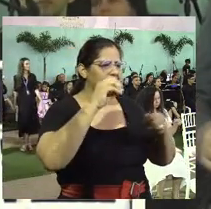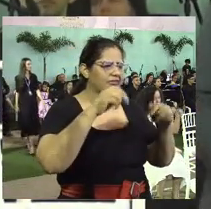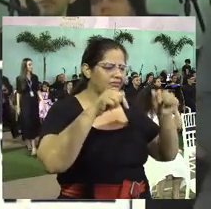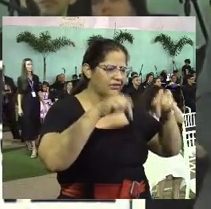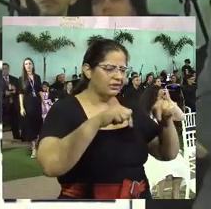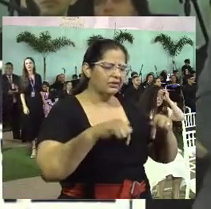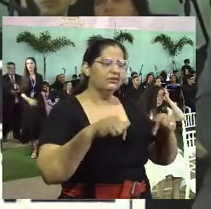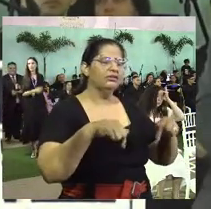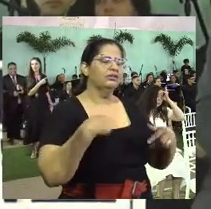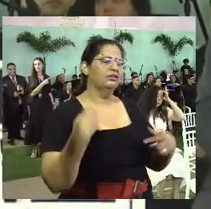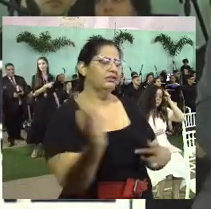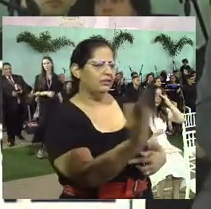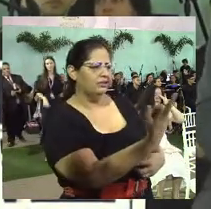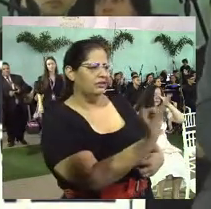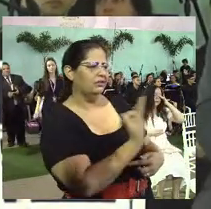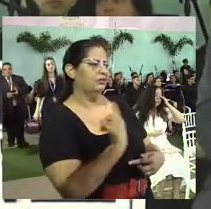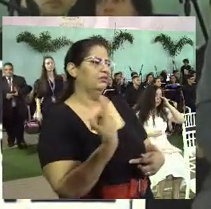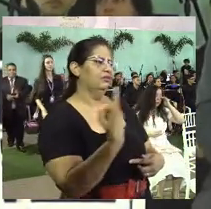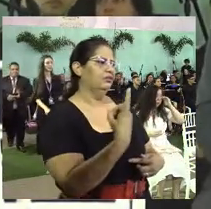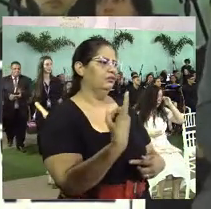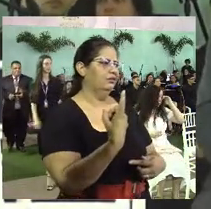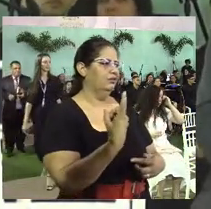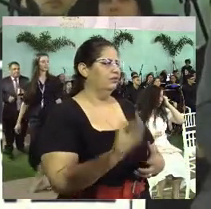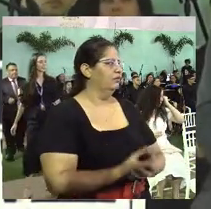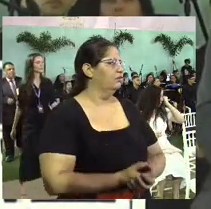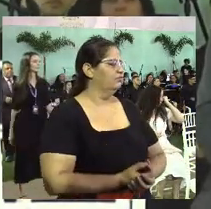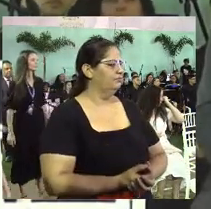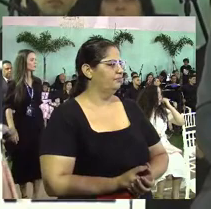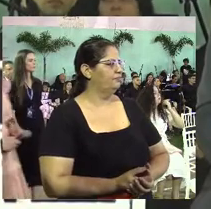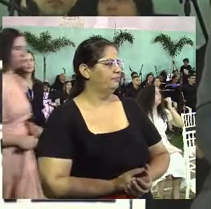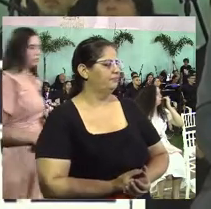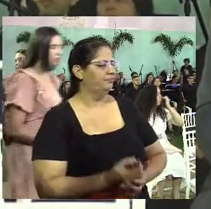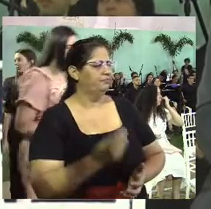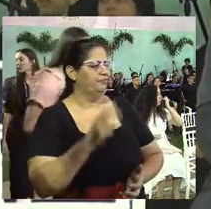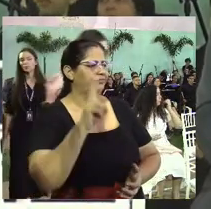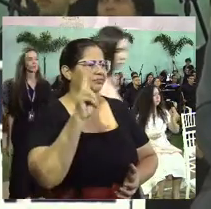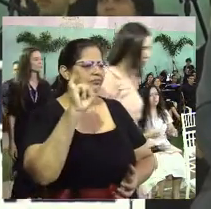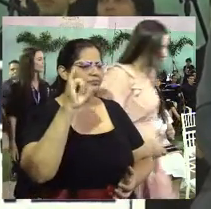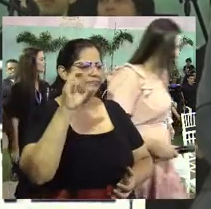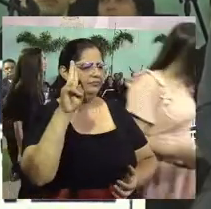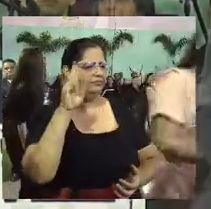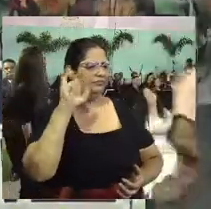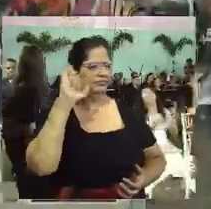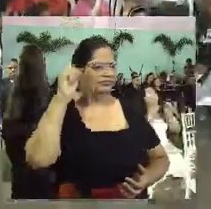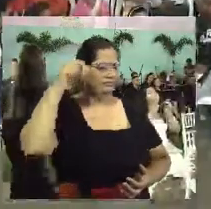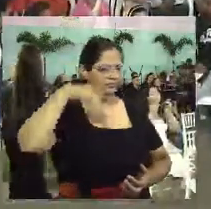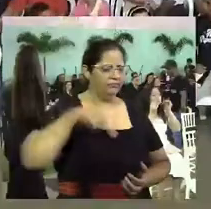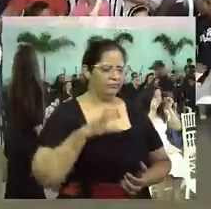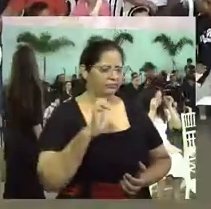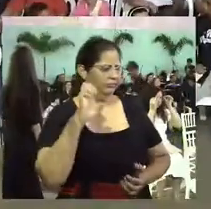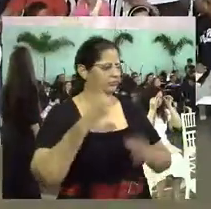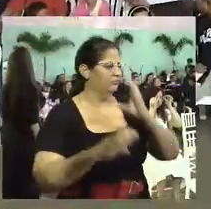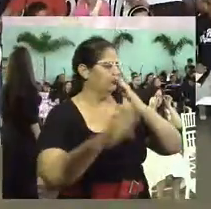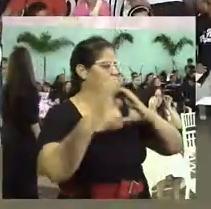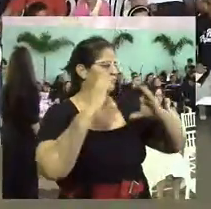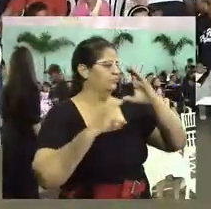miraculosa Aleluia Viviane louvando o nome do senhor